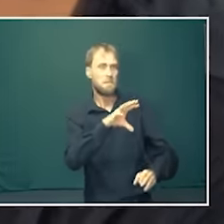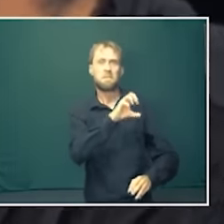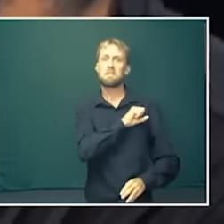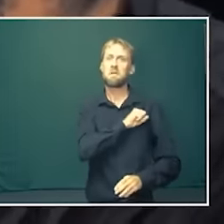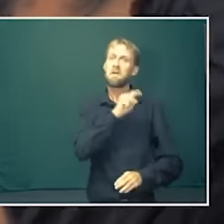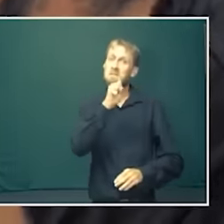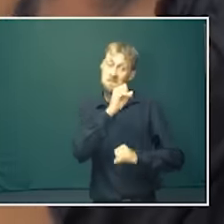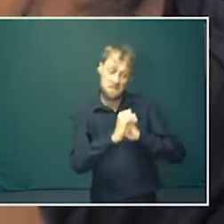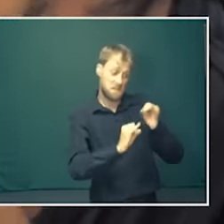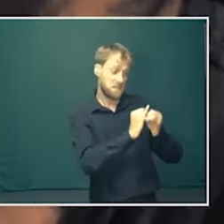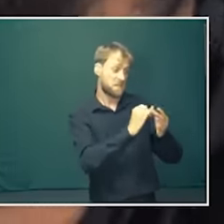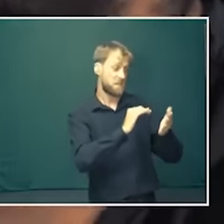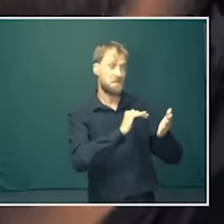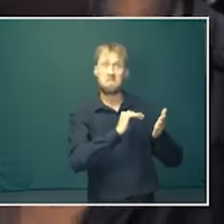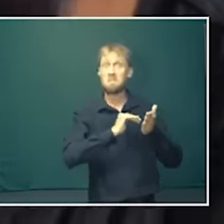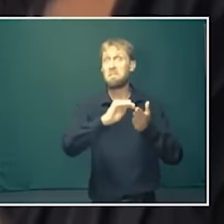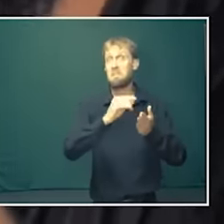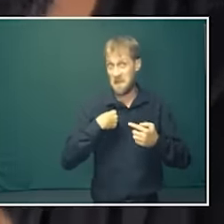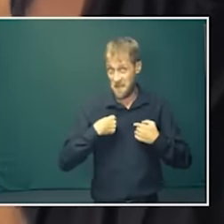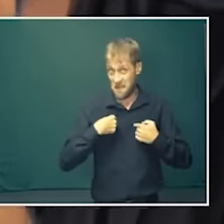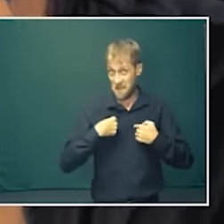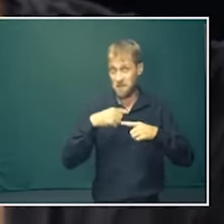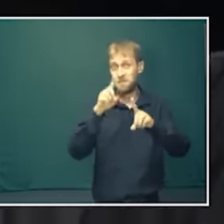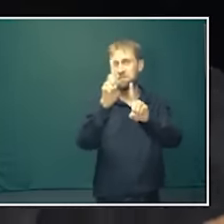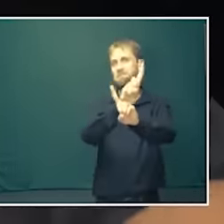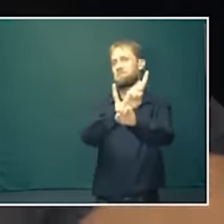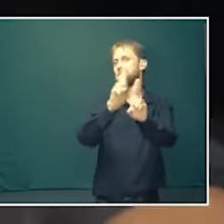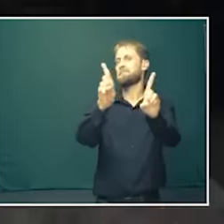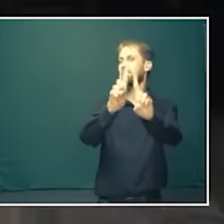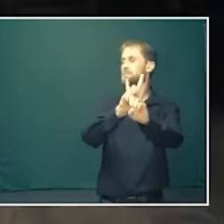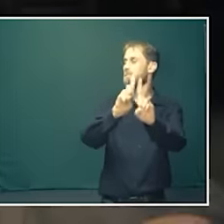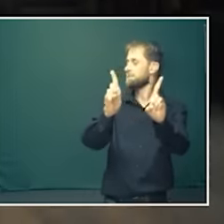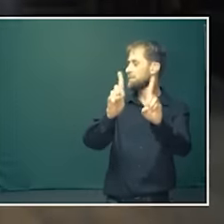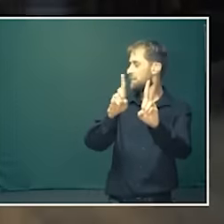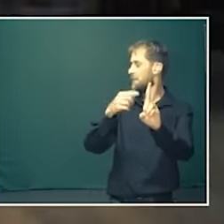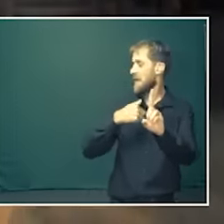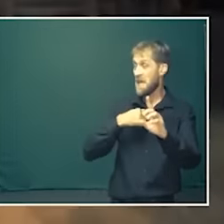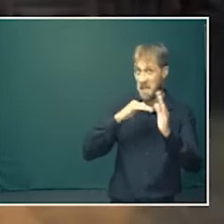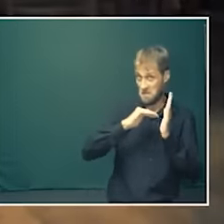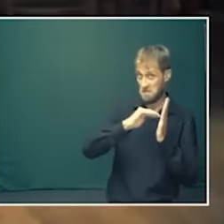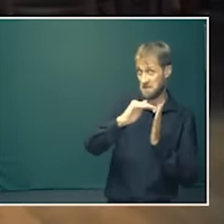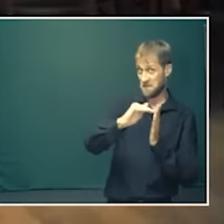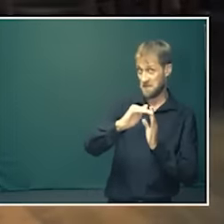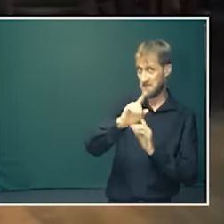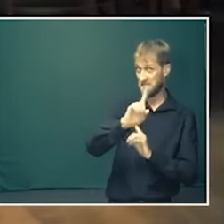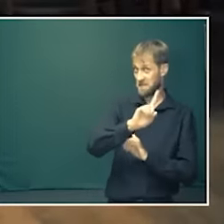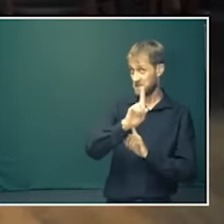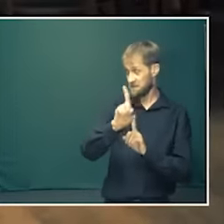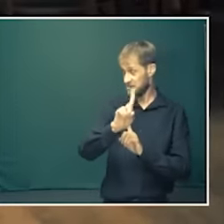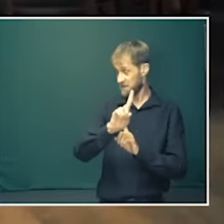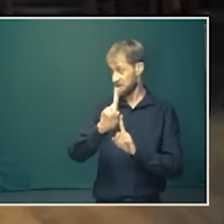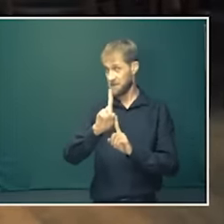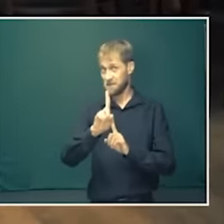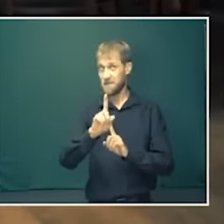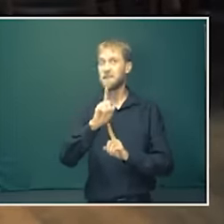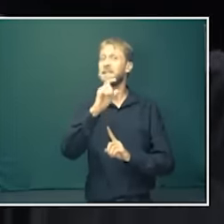online nunca vai ver meu vendedor. Oh, oh, oh, oh. Se